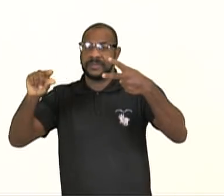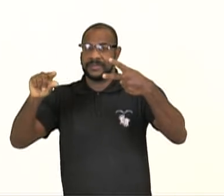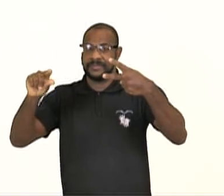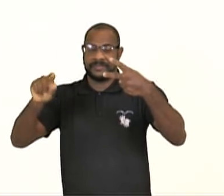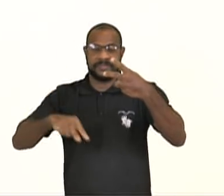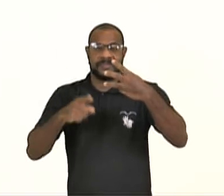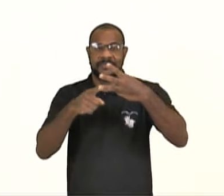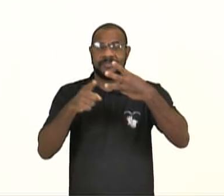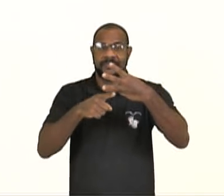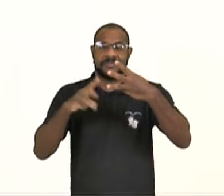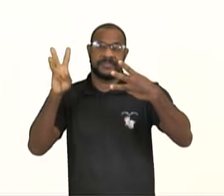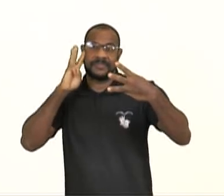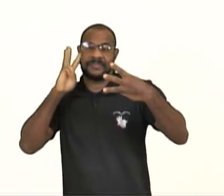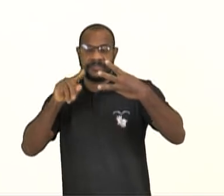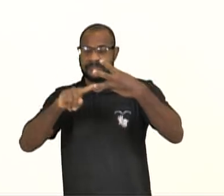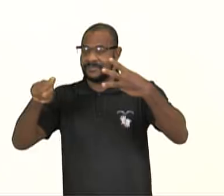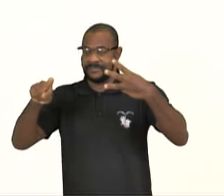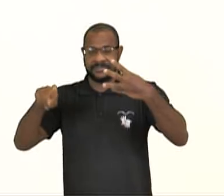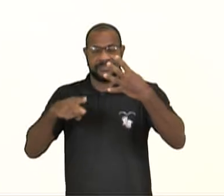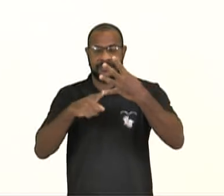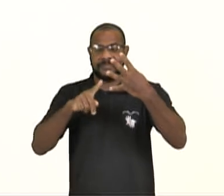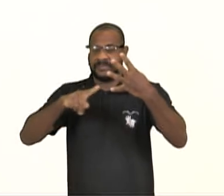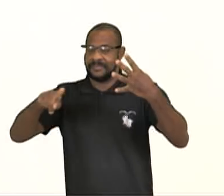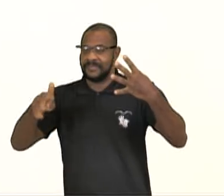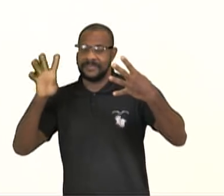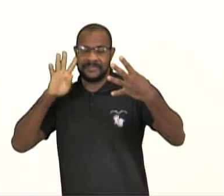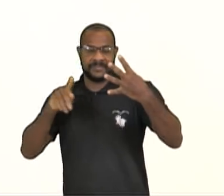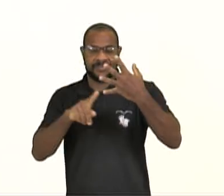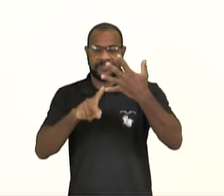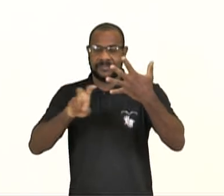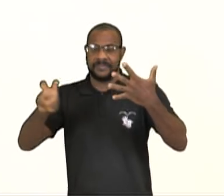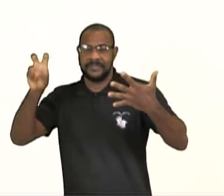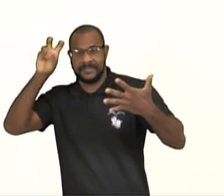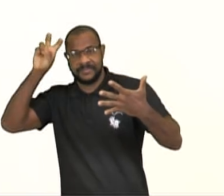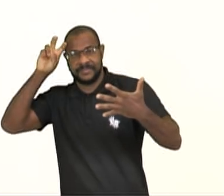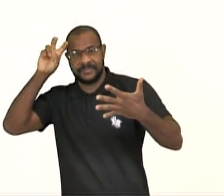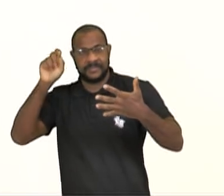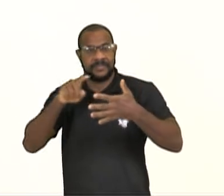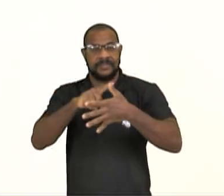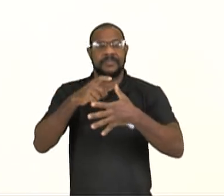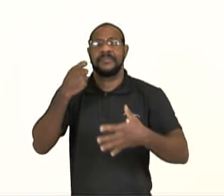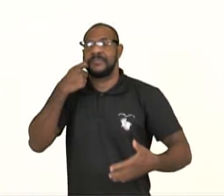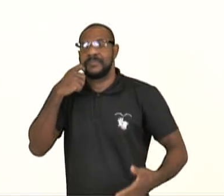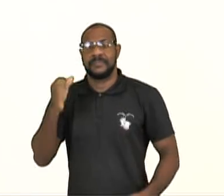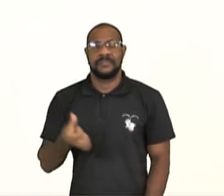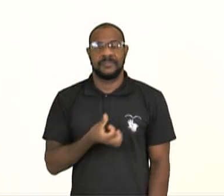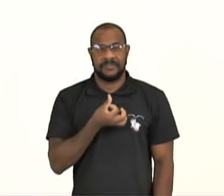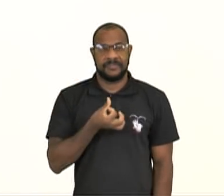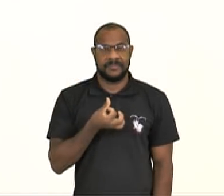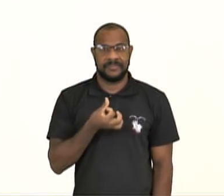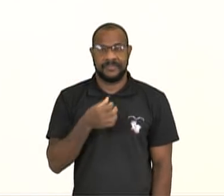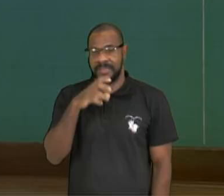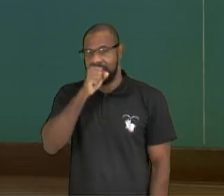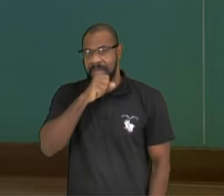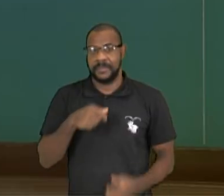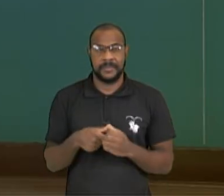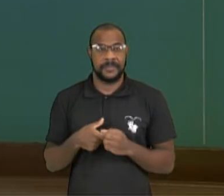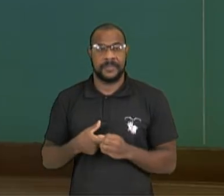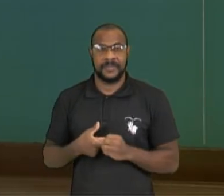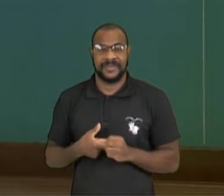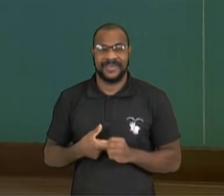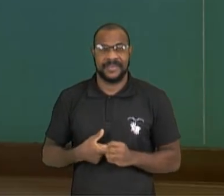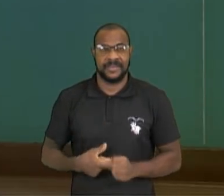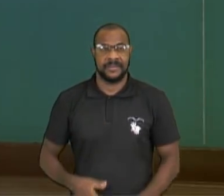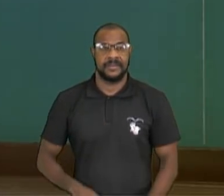segunda-feira, terça-feira, quarta-feira, quinta-feira, sexta-feira e sábado. Geralmente